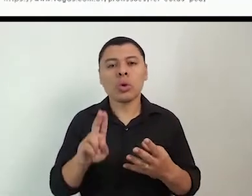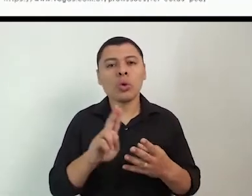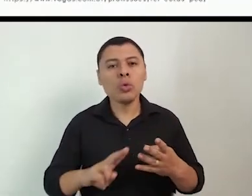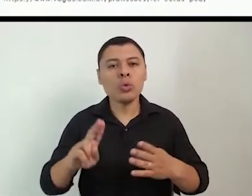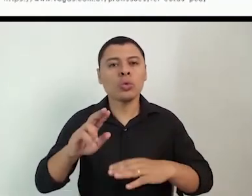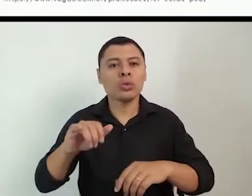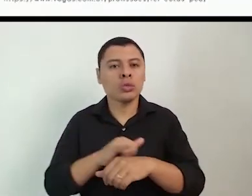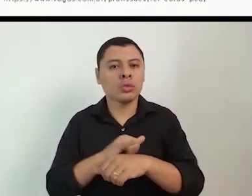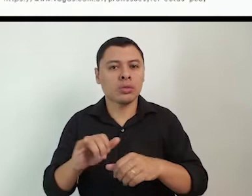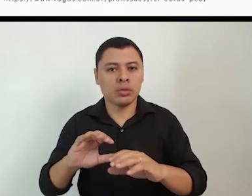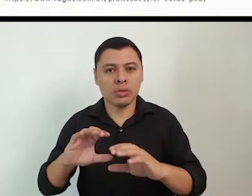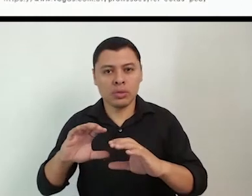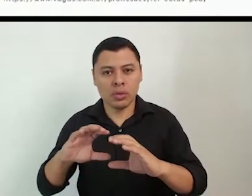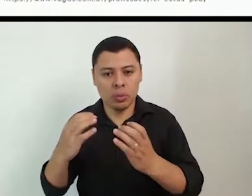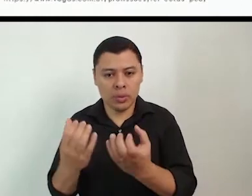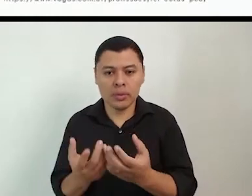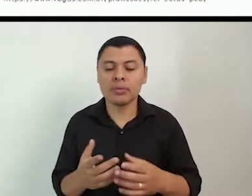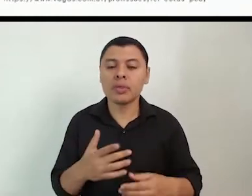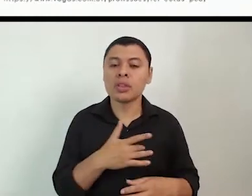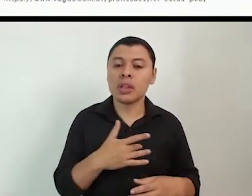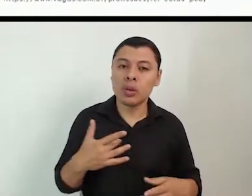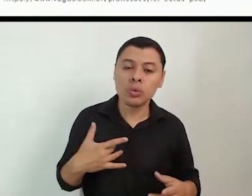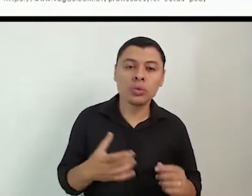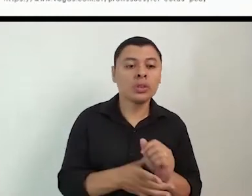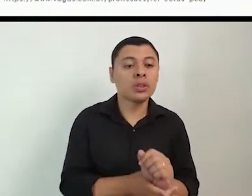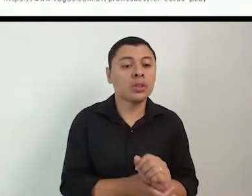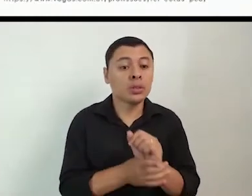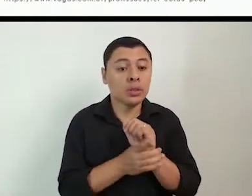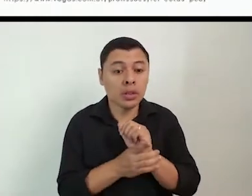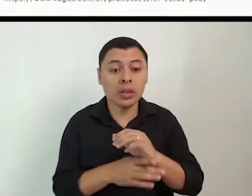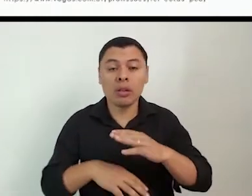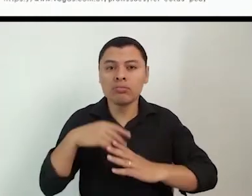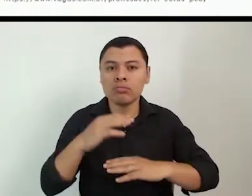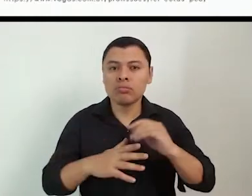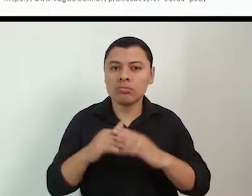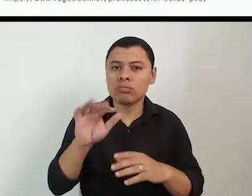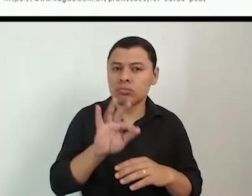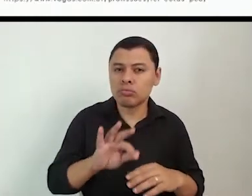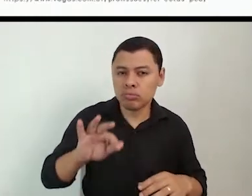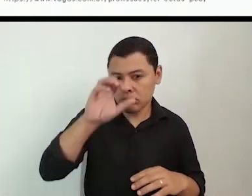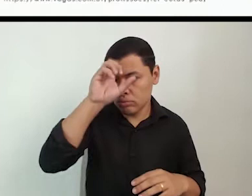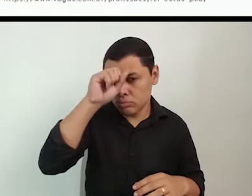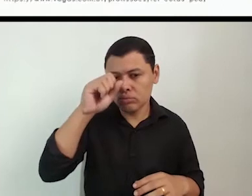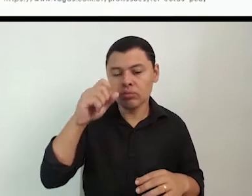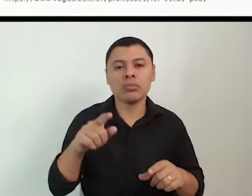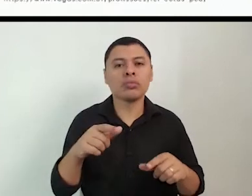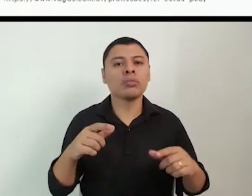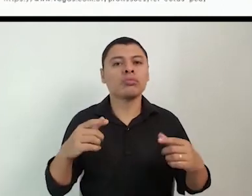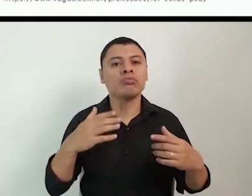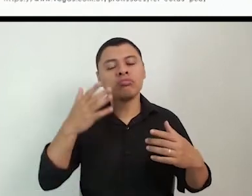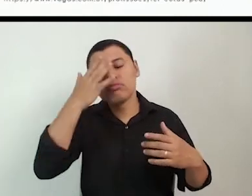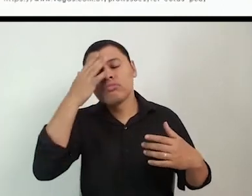segurança, habilidades acadêmicas, lazer e trabalho. A gente vai discutir um pouquinho mais sobre isso mais para frente, quando a gente falar